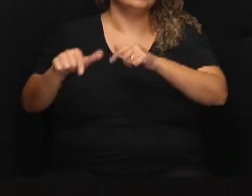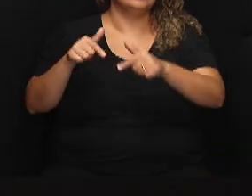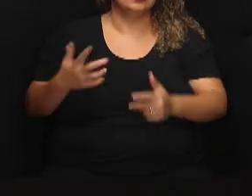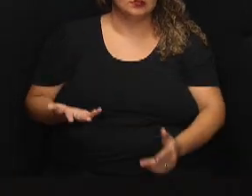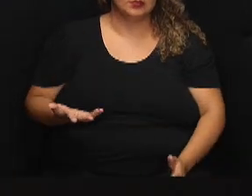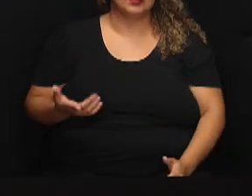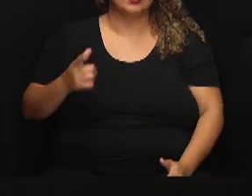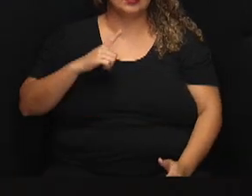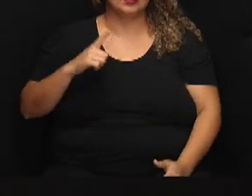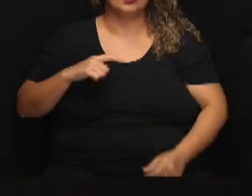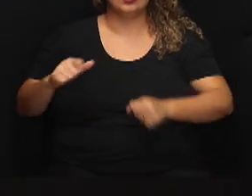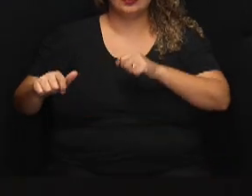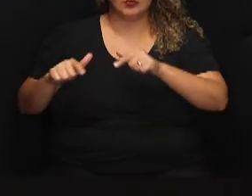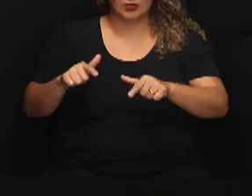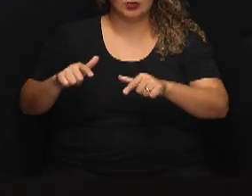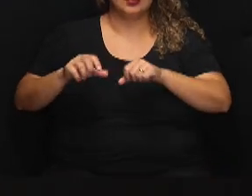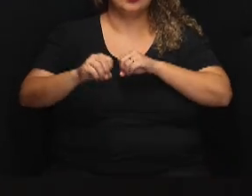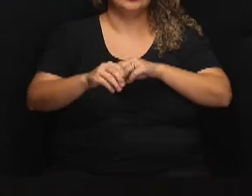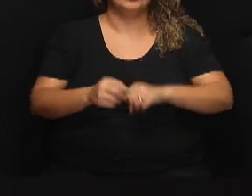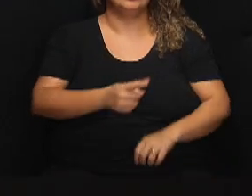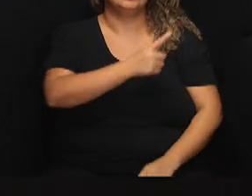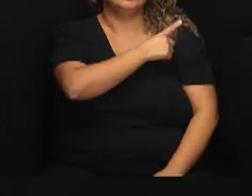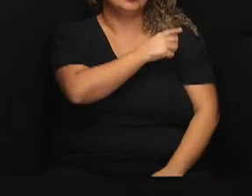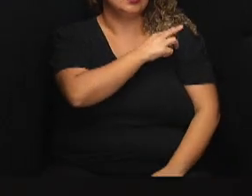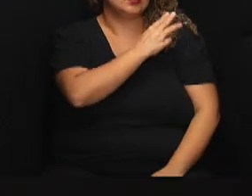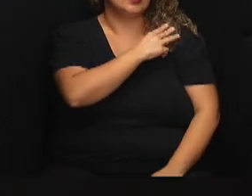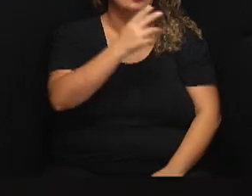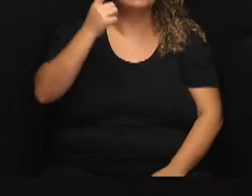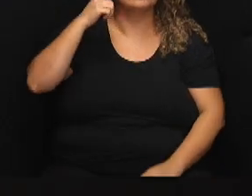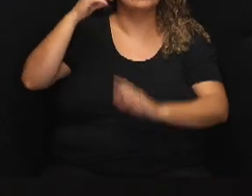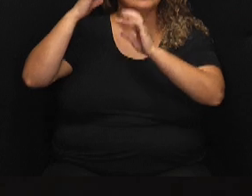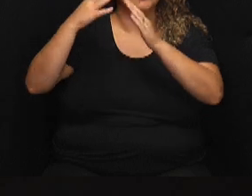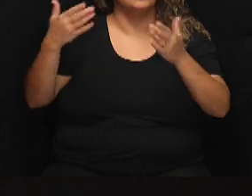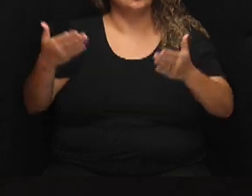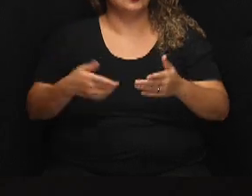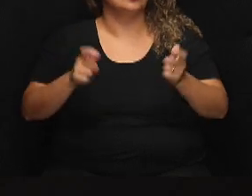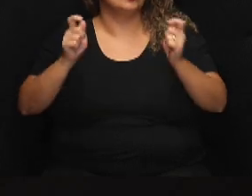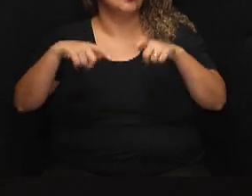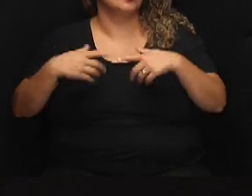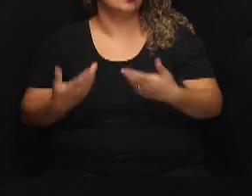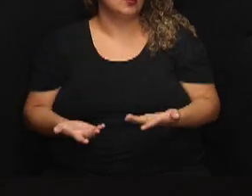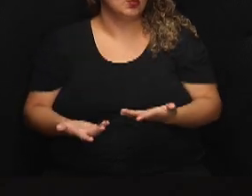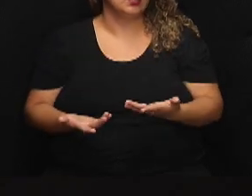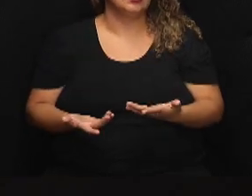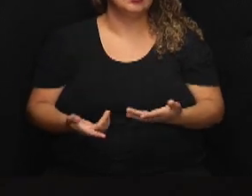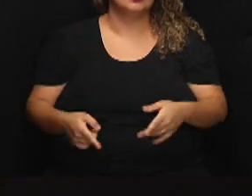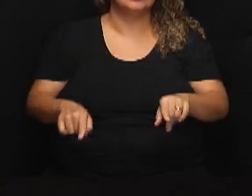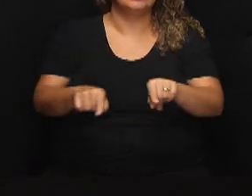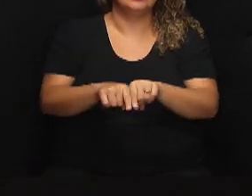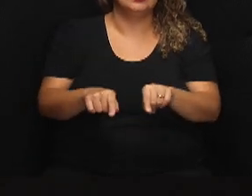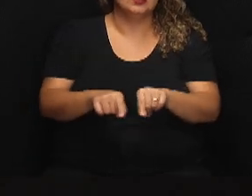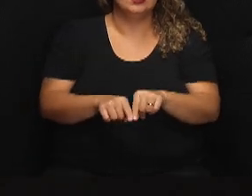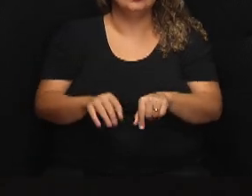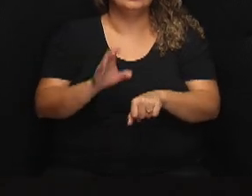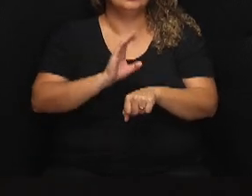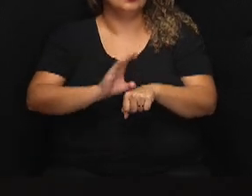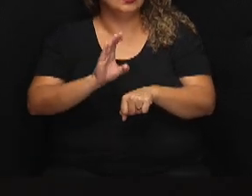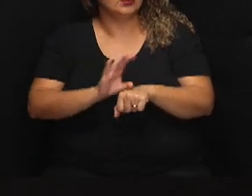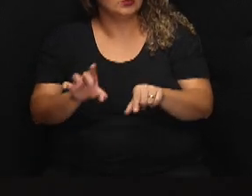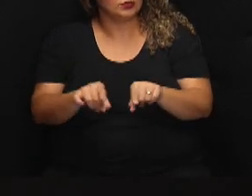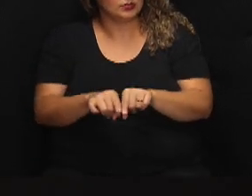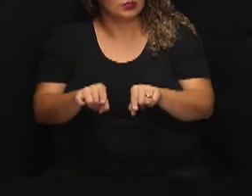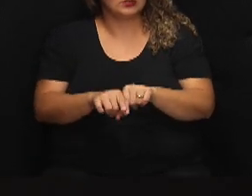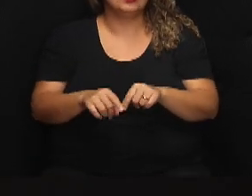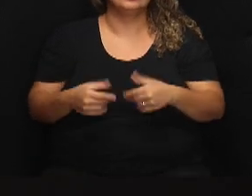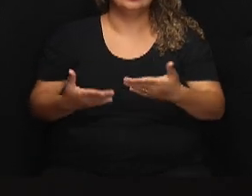ter ali o seu diploma de ensino médio, a gente pensar hoje numa possibilidade de curso também que